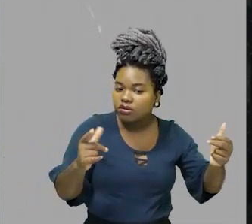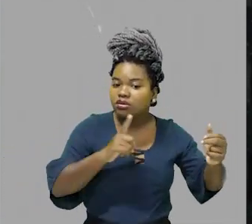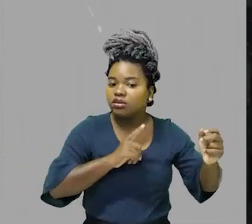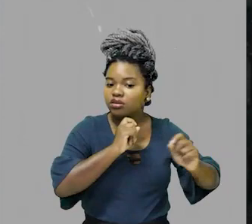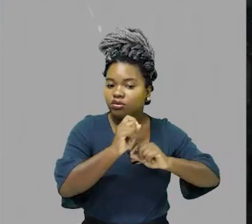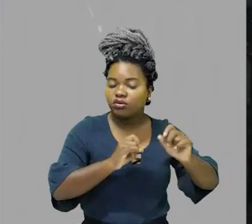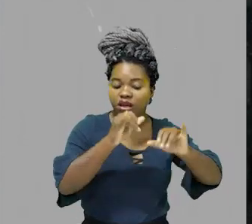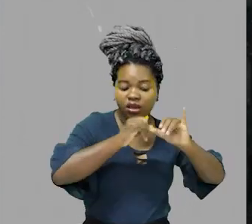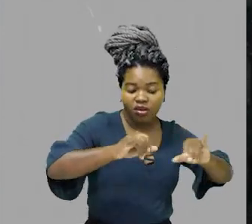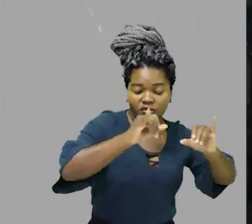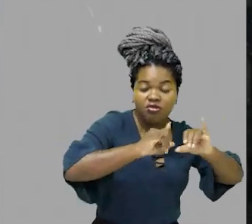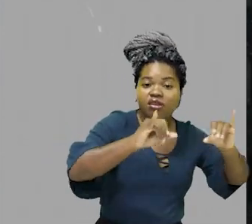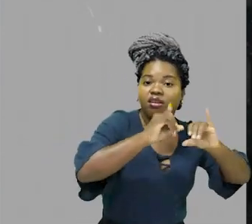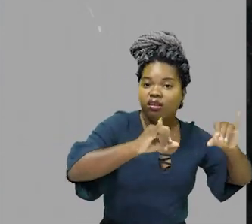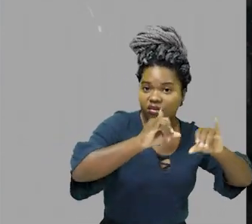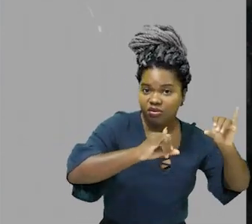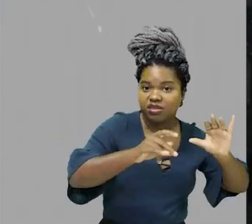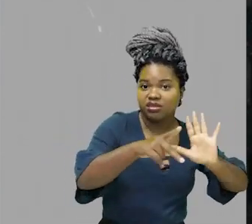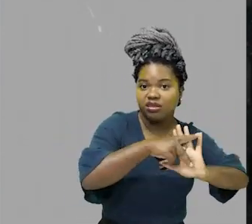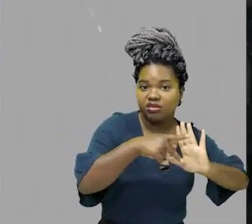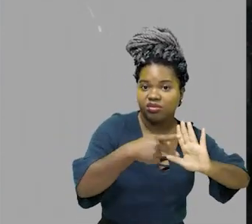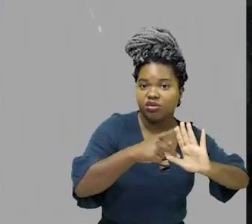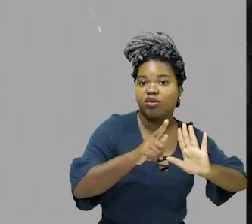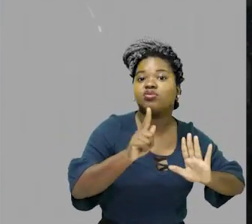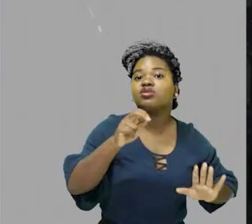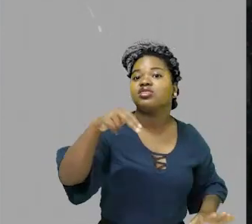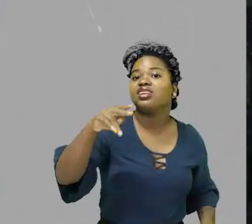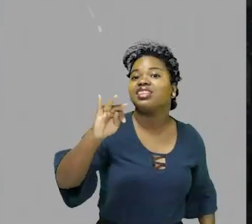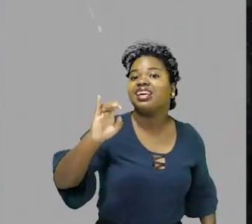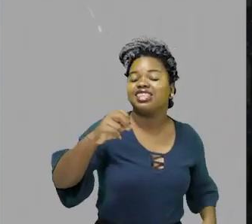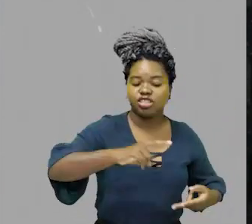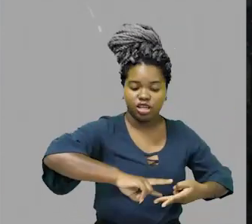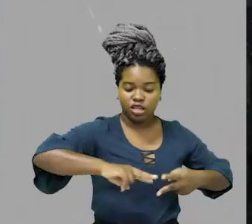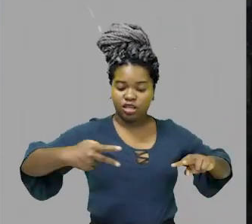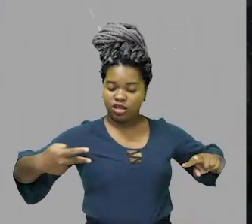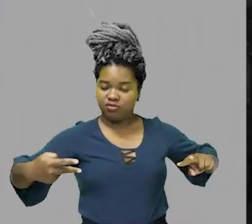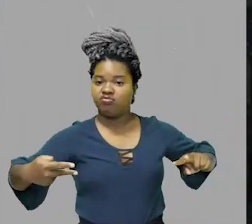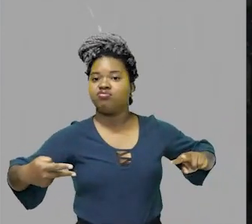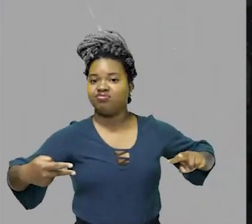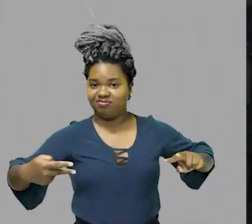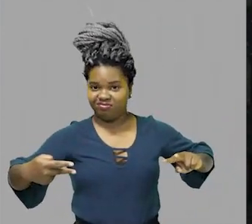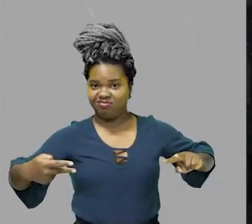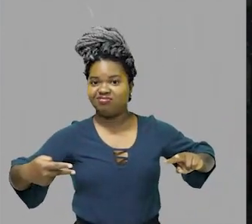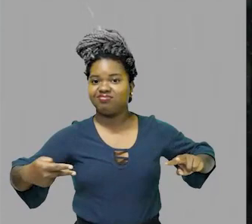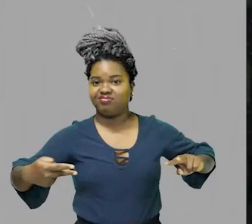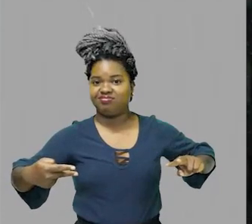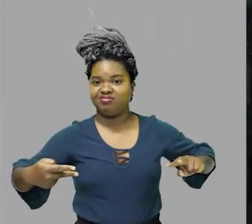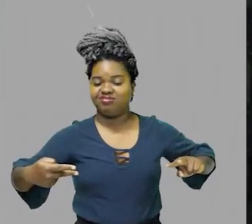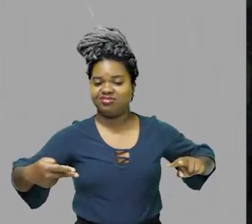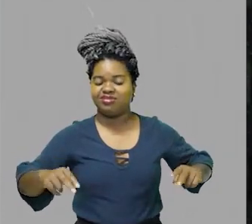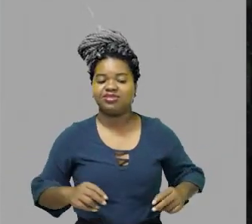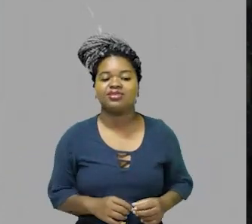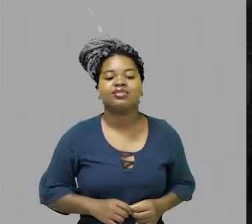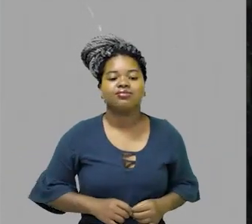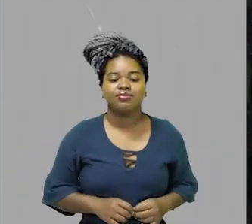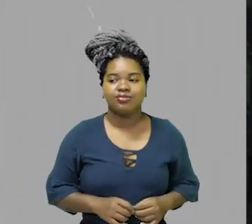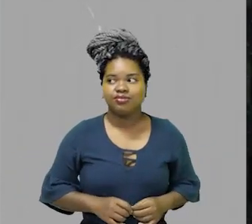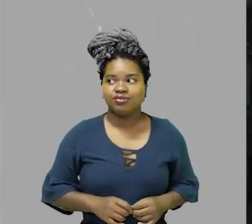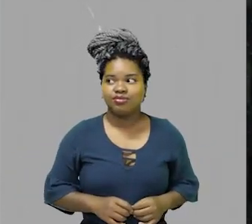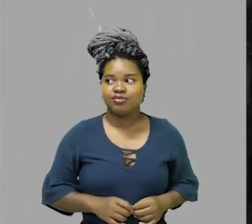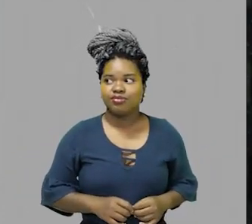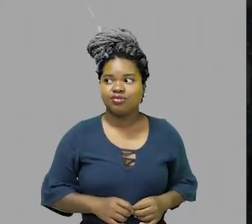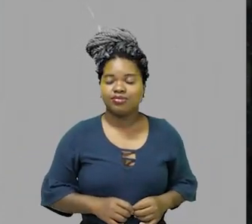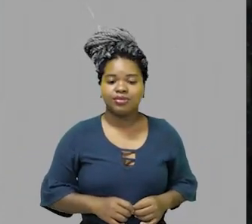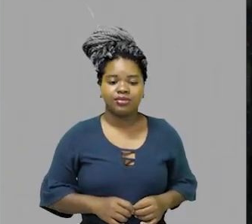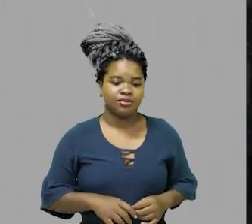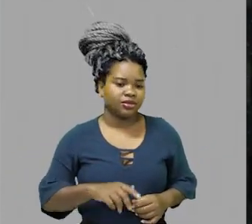contêm informações genéticas. A gente chama de exon. Aqui tem informação genética, aqui também, aqui, aqui e aqui. Essa parte que